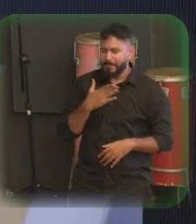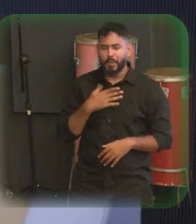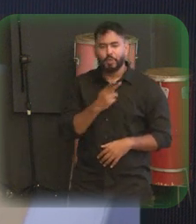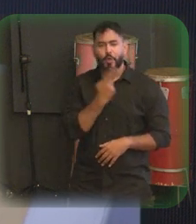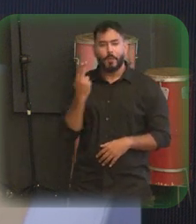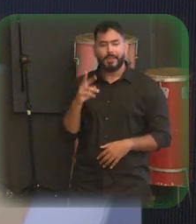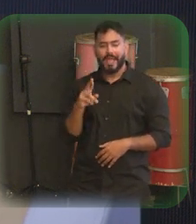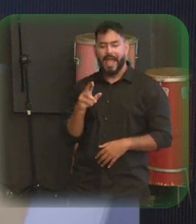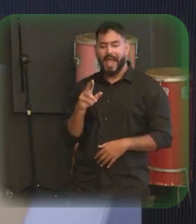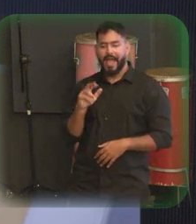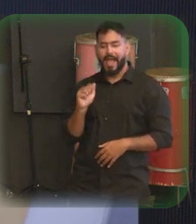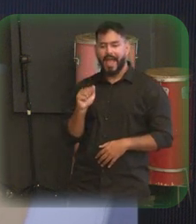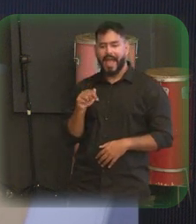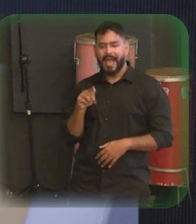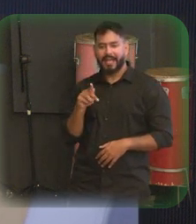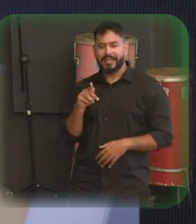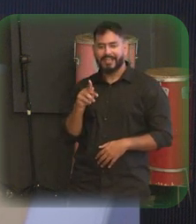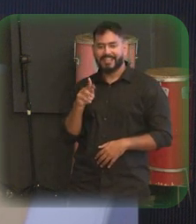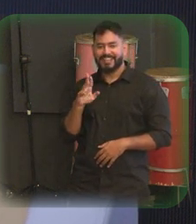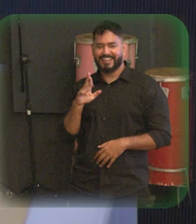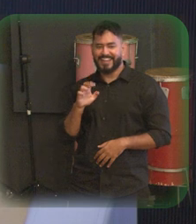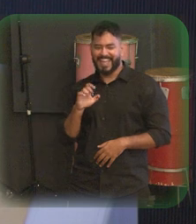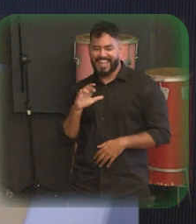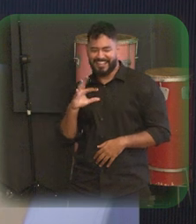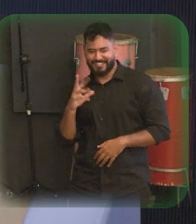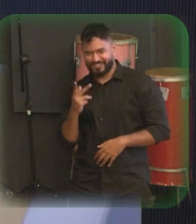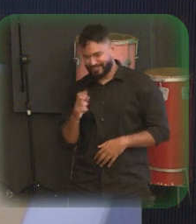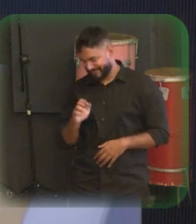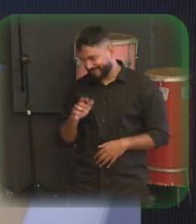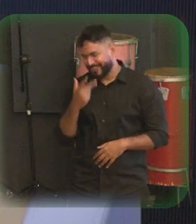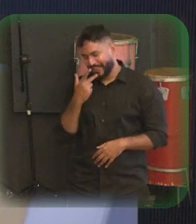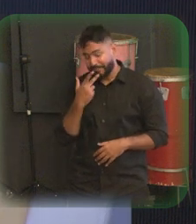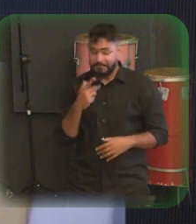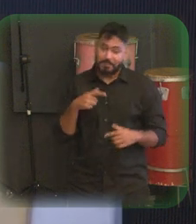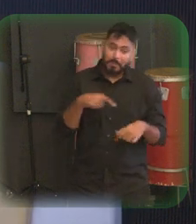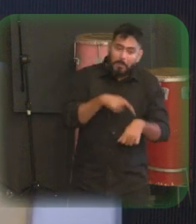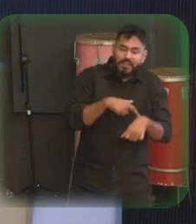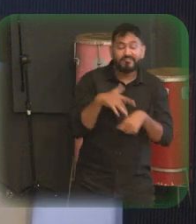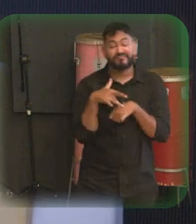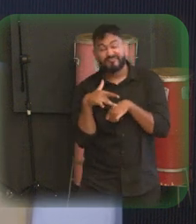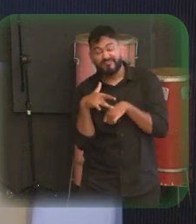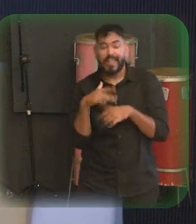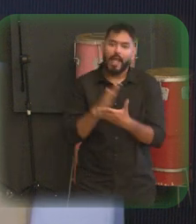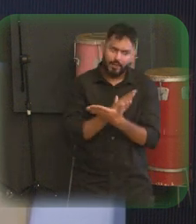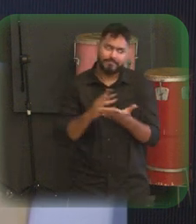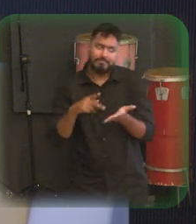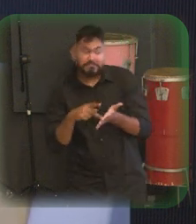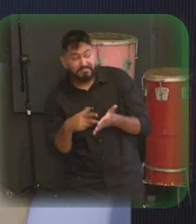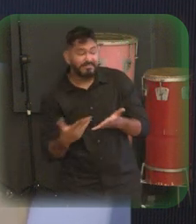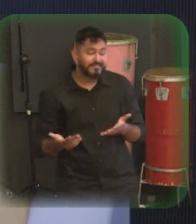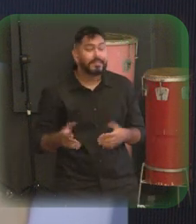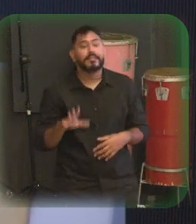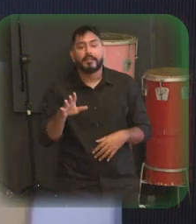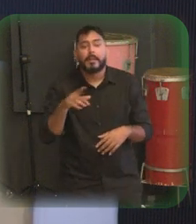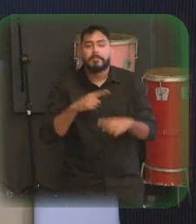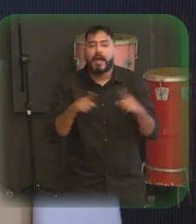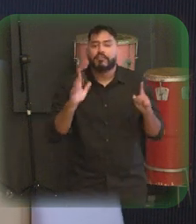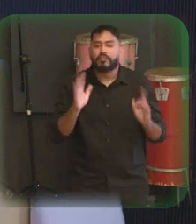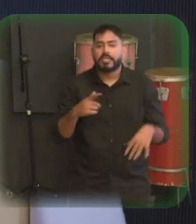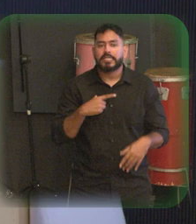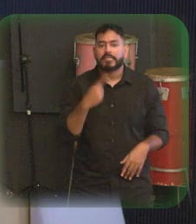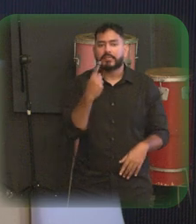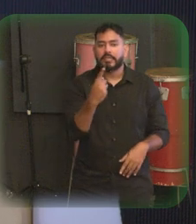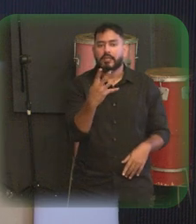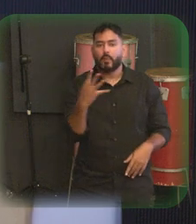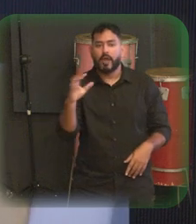Ora com ironia, ora com verdade, na esperança. A gente está terminando o projeto, a gente já tem cerca de 140 terrenos doados